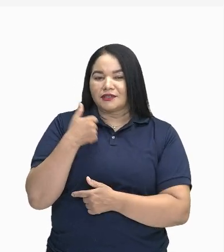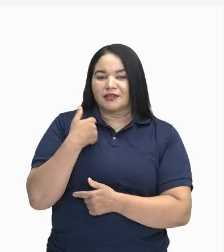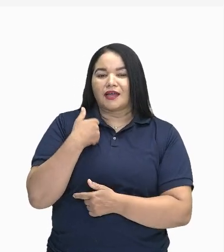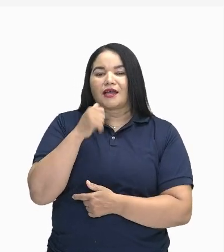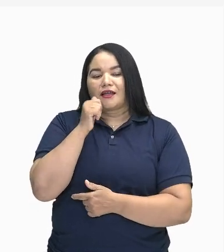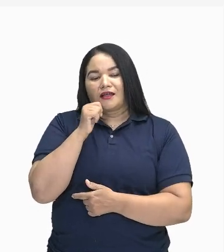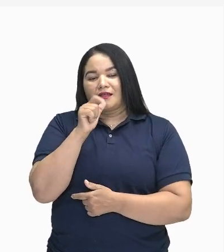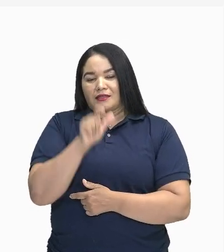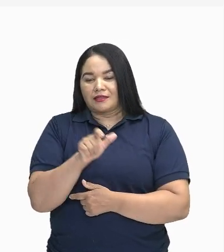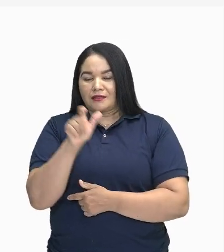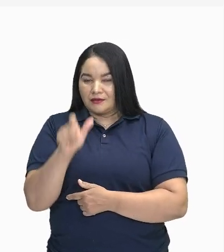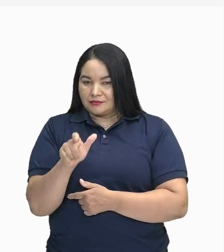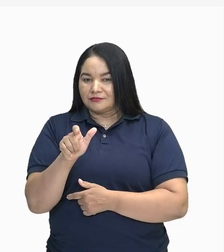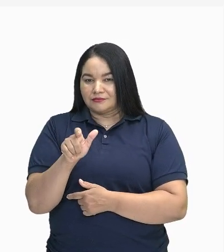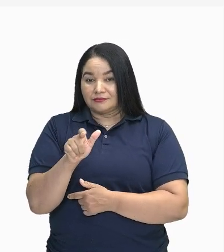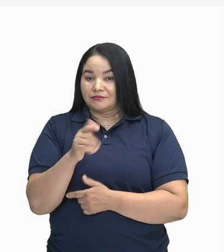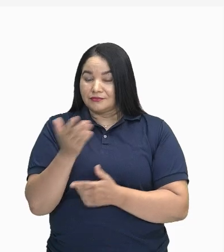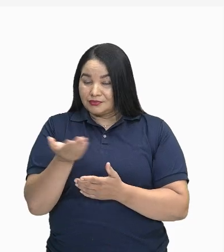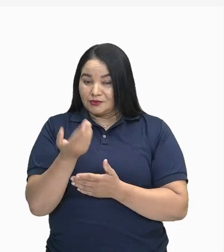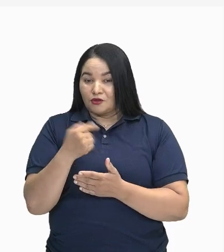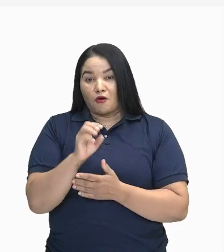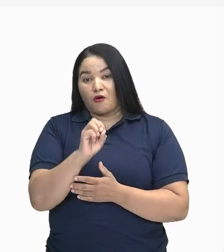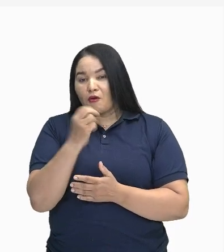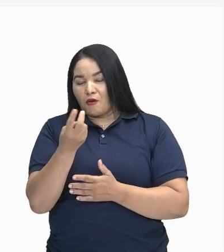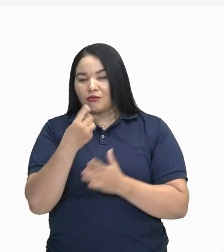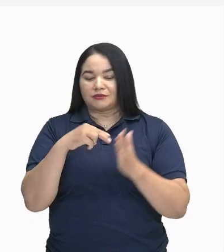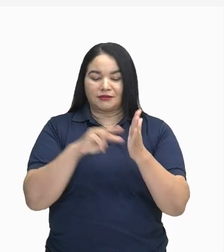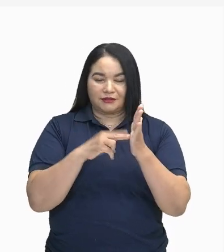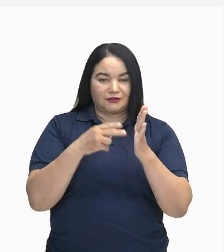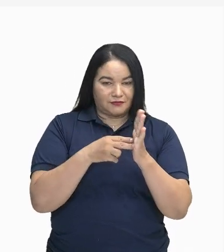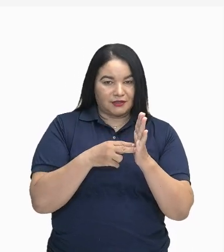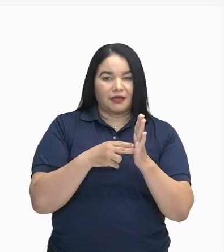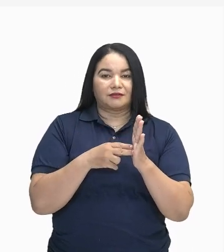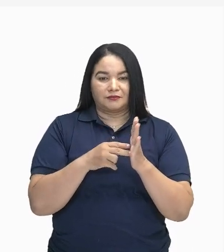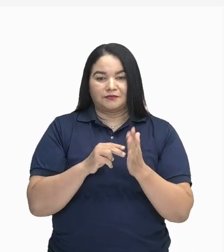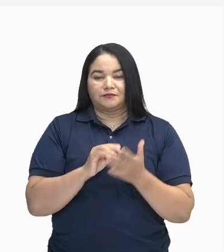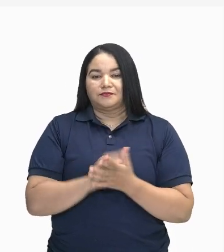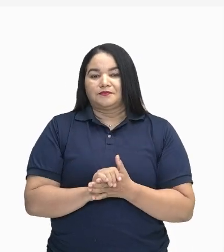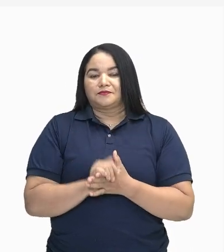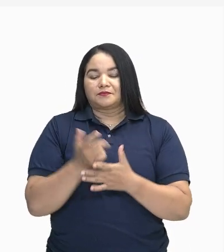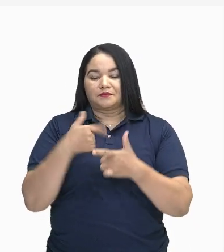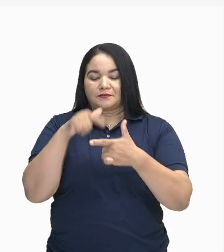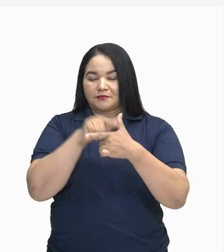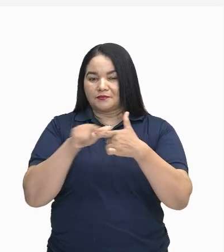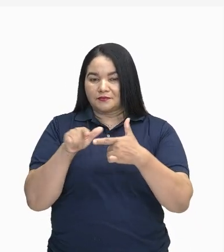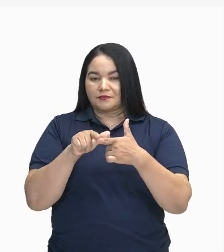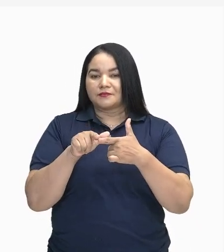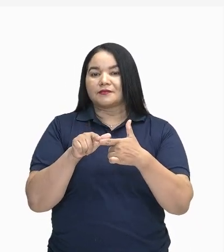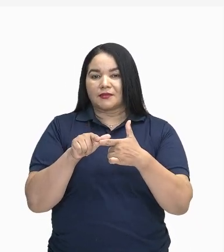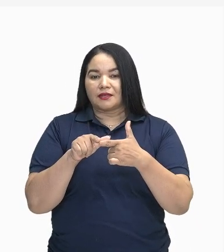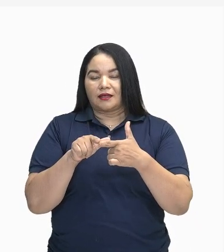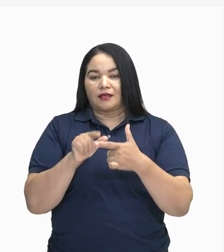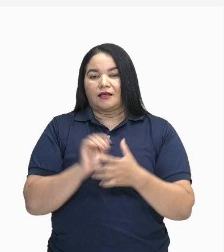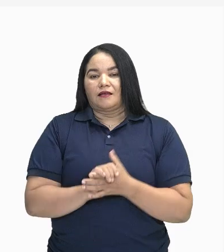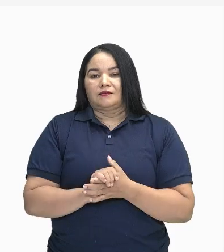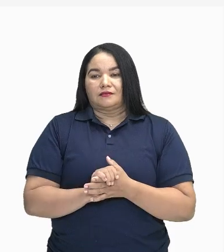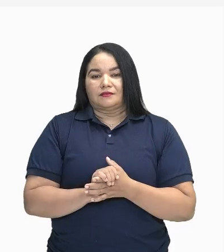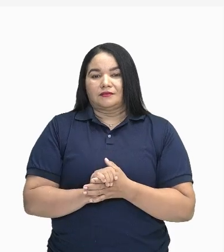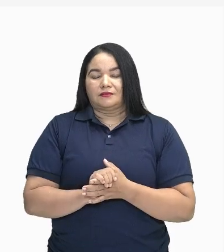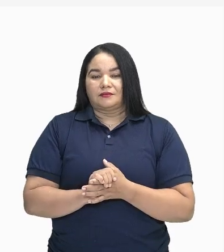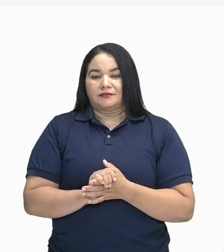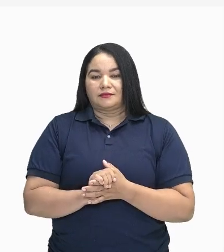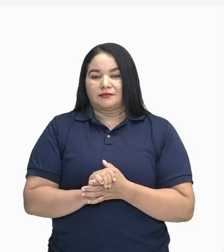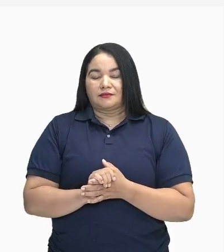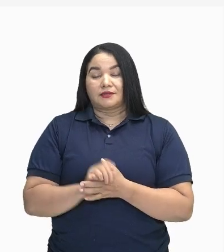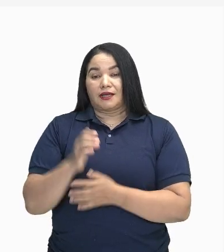Qual o significado, bora pensar assim, ó. Qual é o significado da divisão, né? Da divisão entre